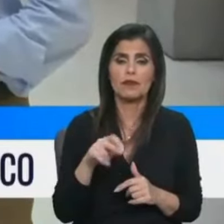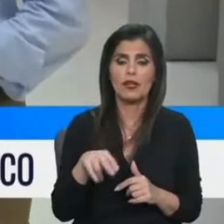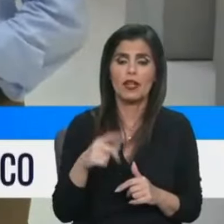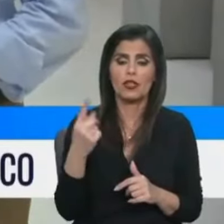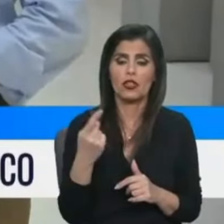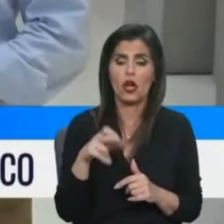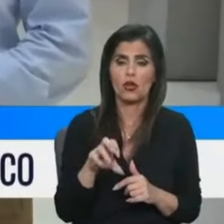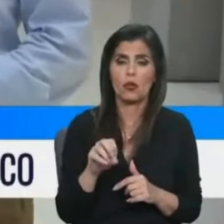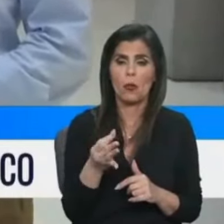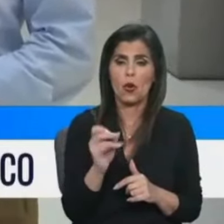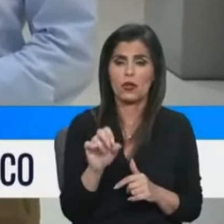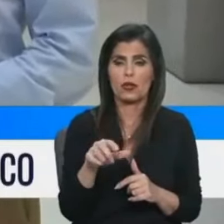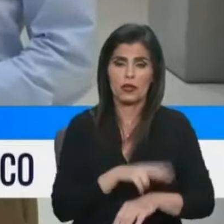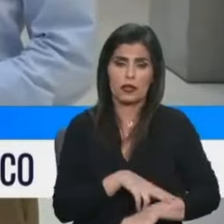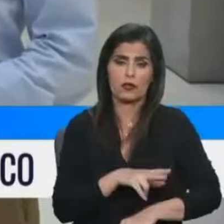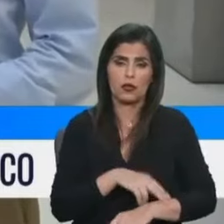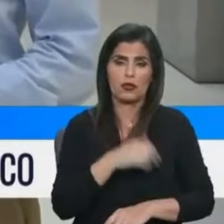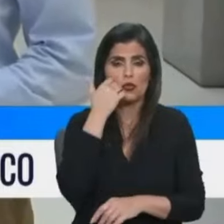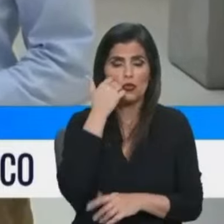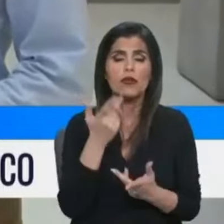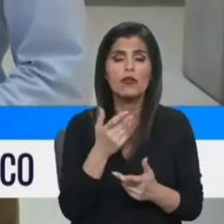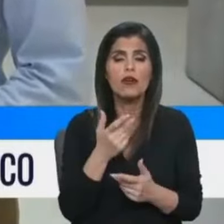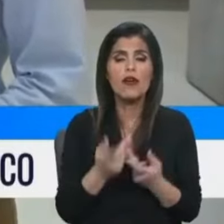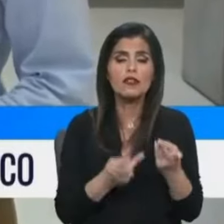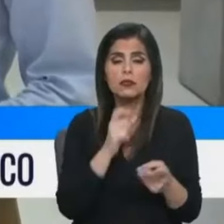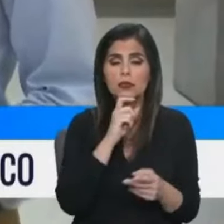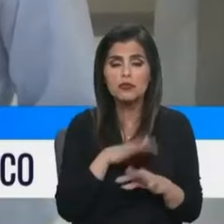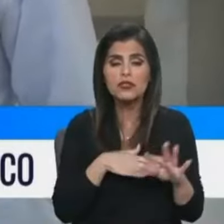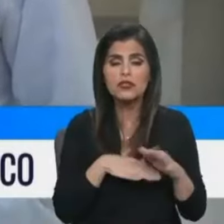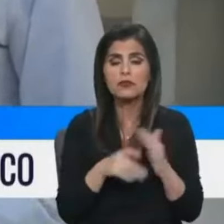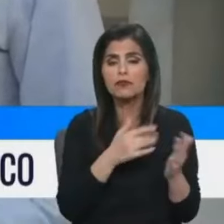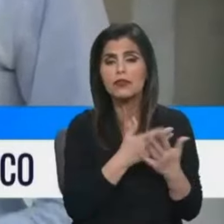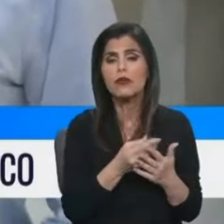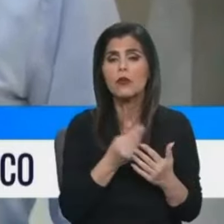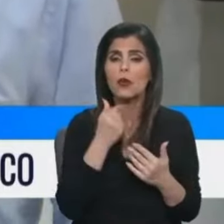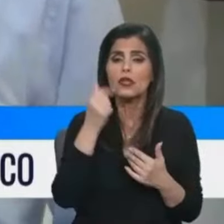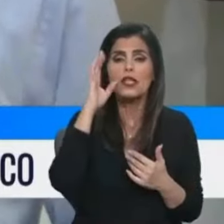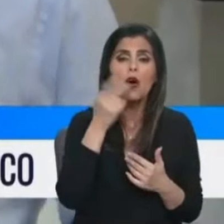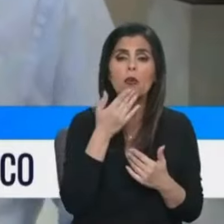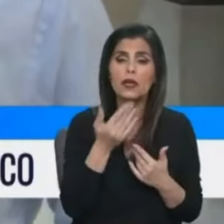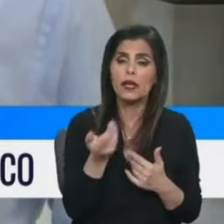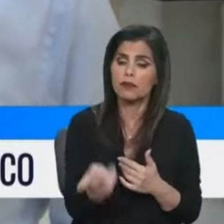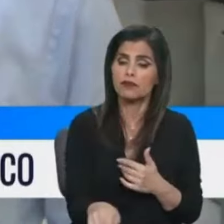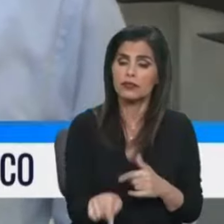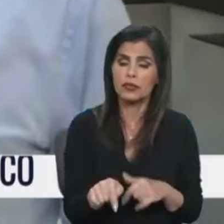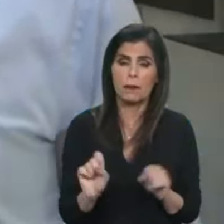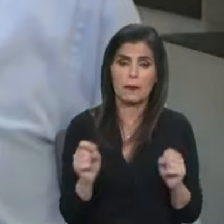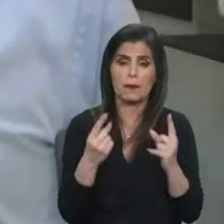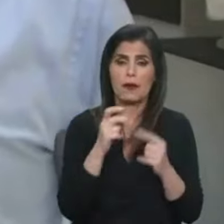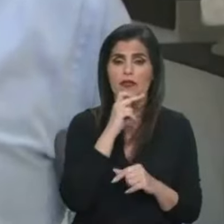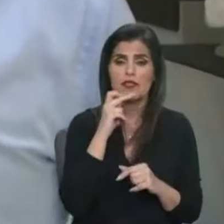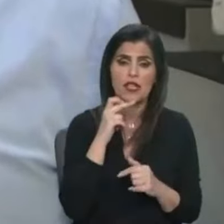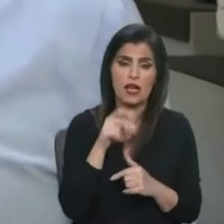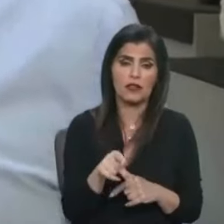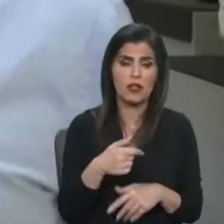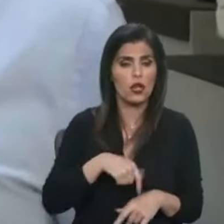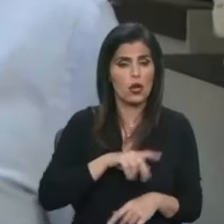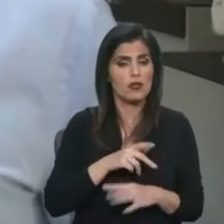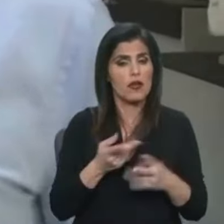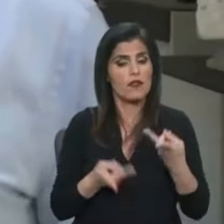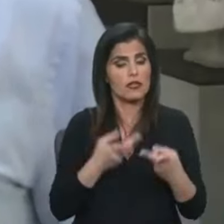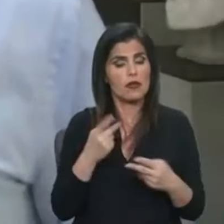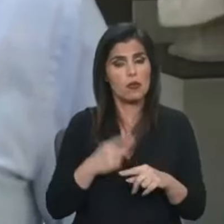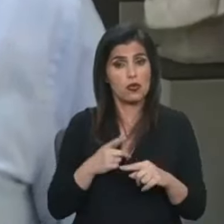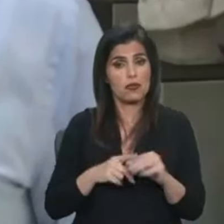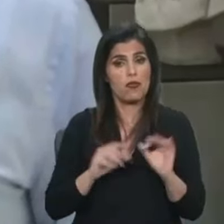é diretor deste museu. Que balanço é que podemos fazer? Muito boa tarde e obrigado pela vossa presença aqui neste primeiro aniversário. Fazemos um balanço muito